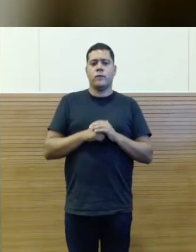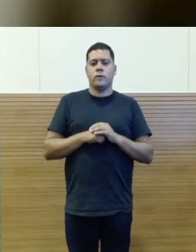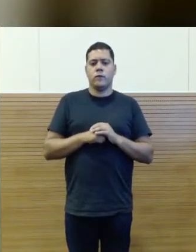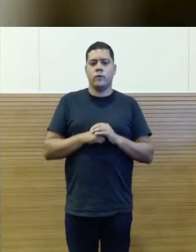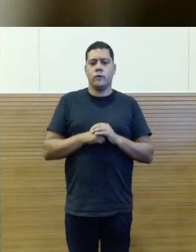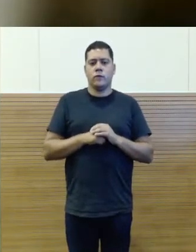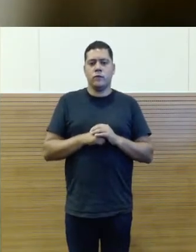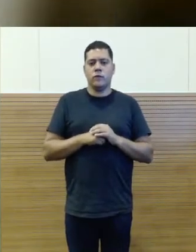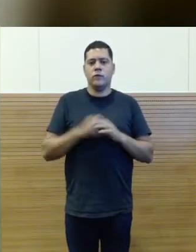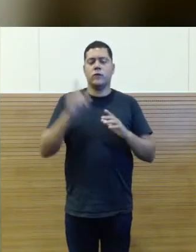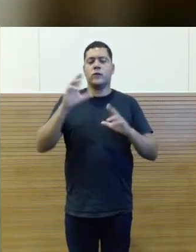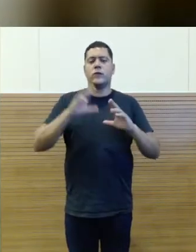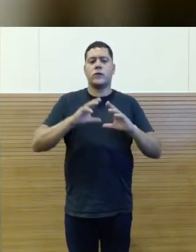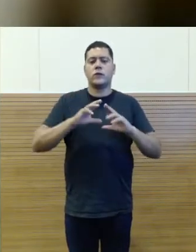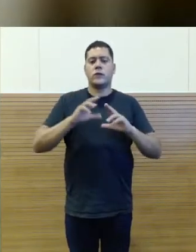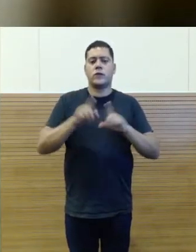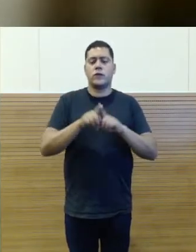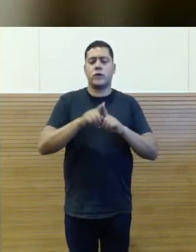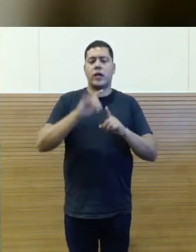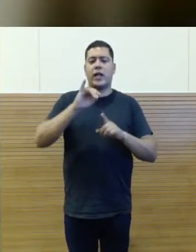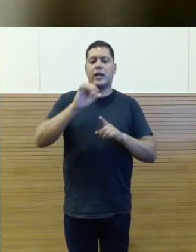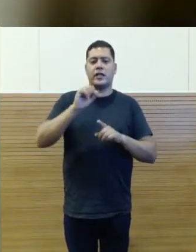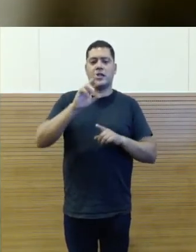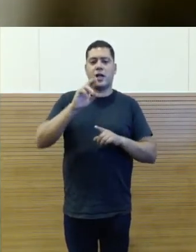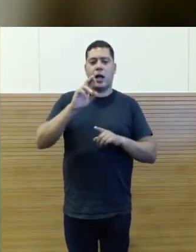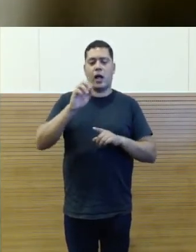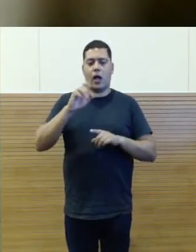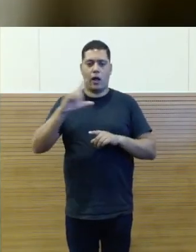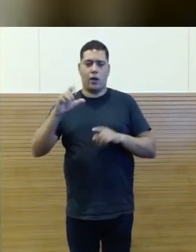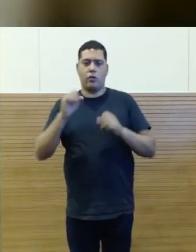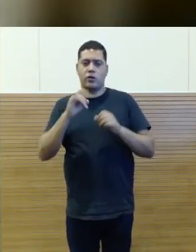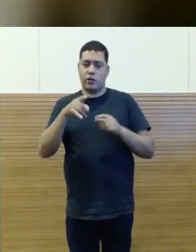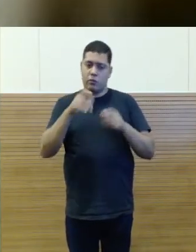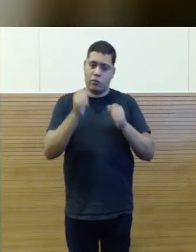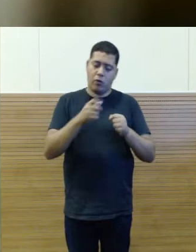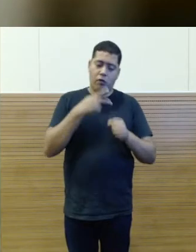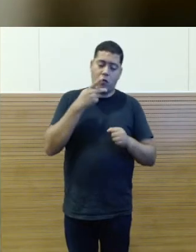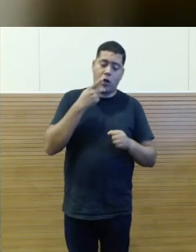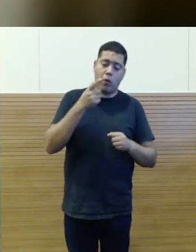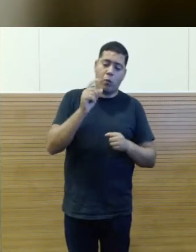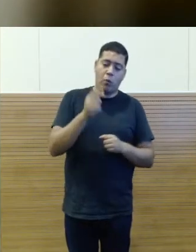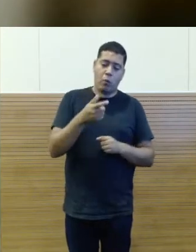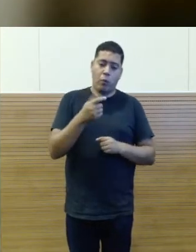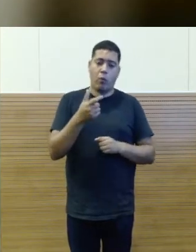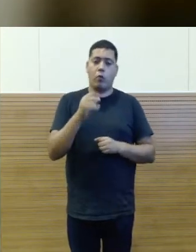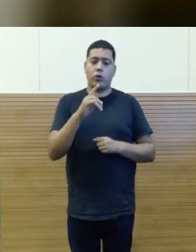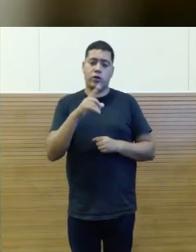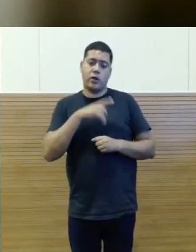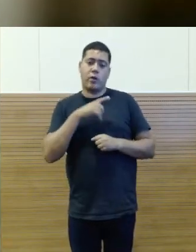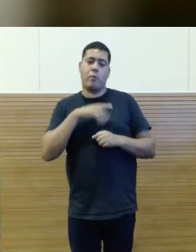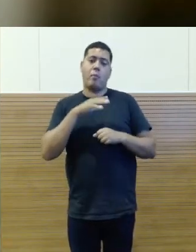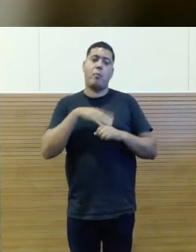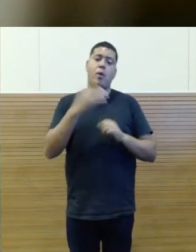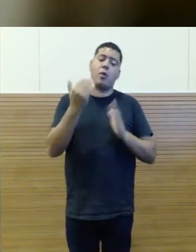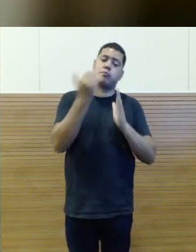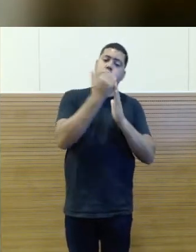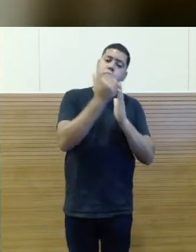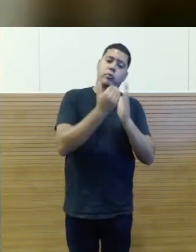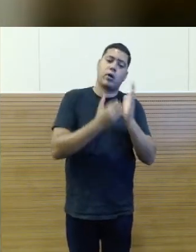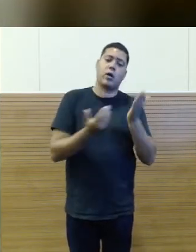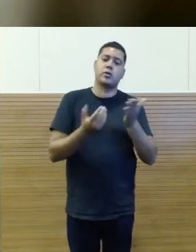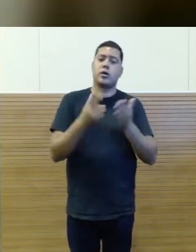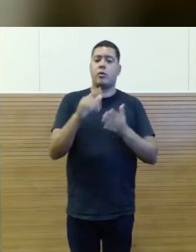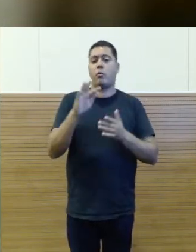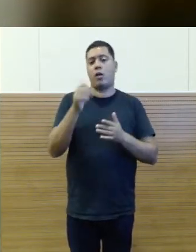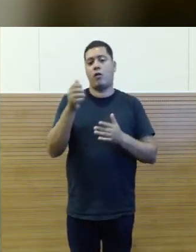o Israel, se ele puder falar um pouco sobre os próximos passos, né, se tem mais alguma agenda prevista pela